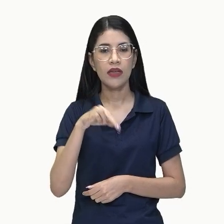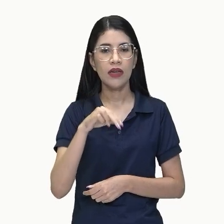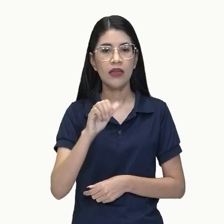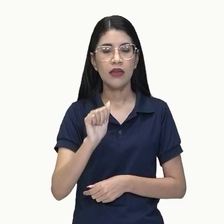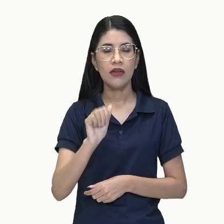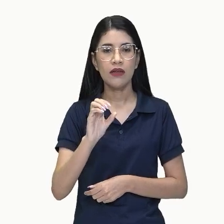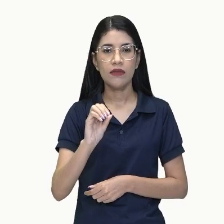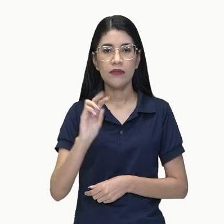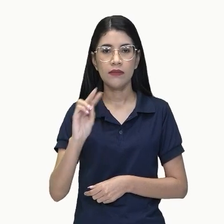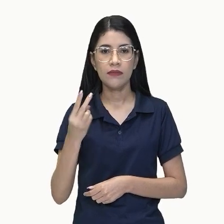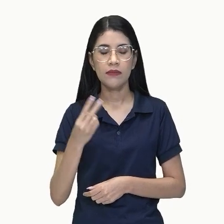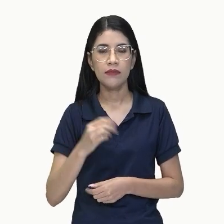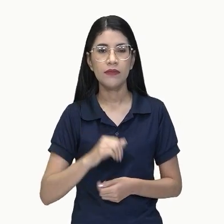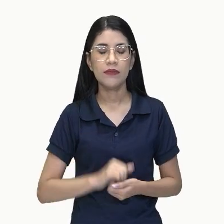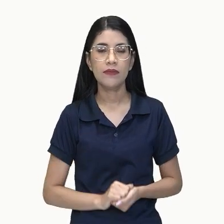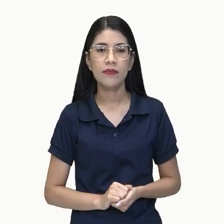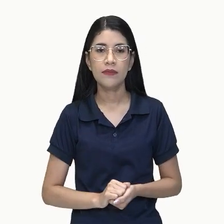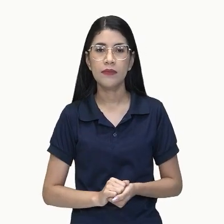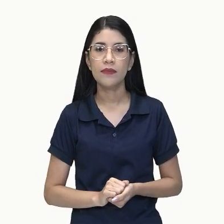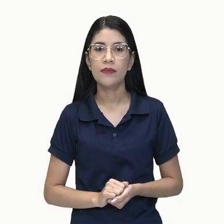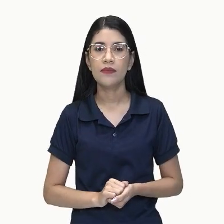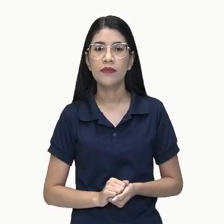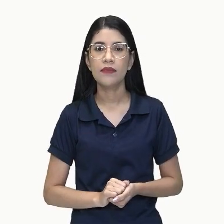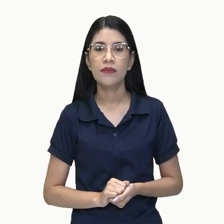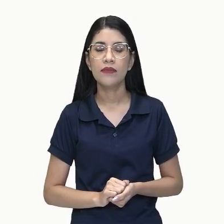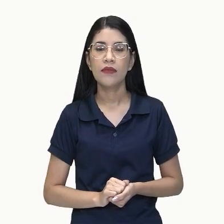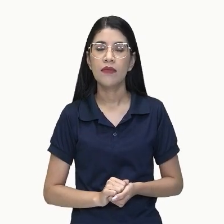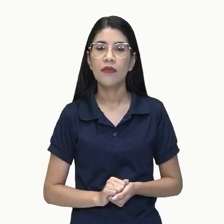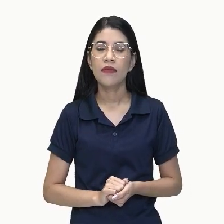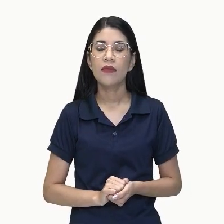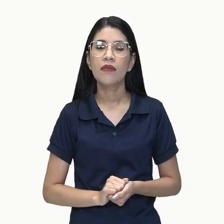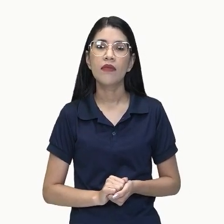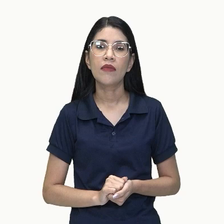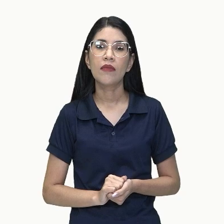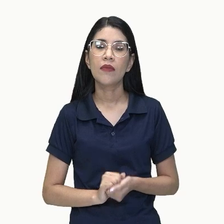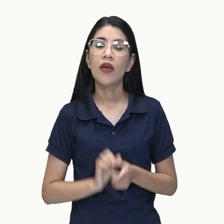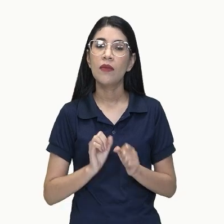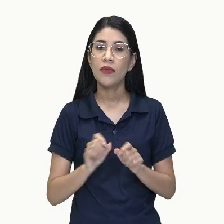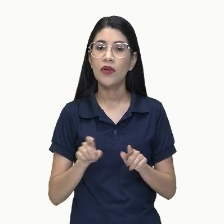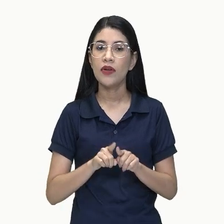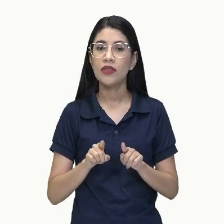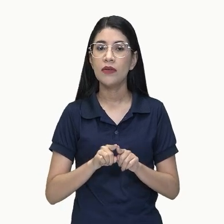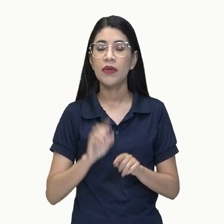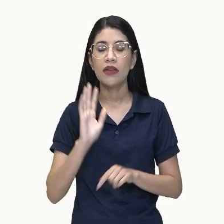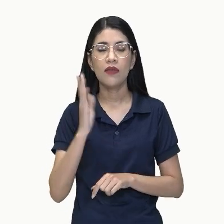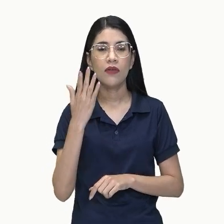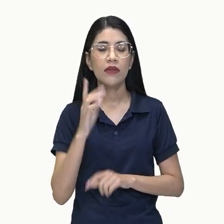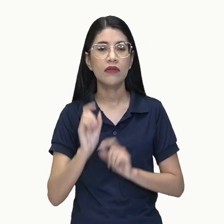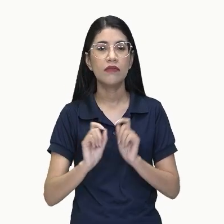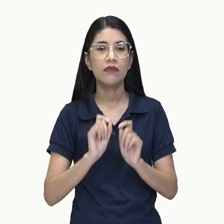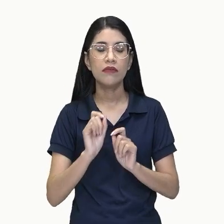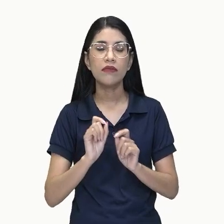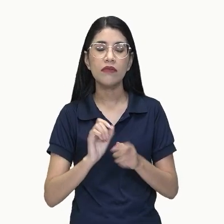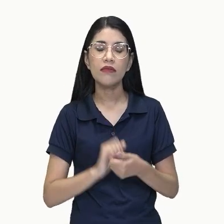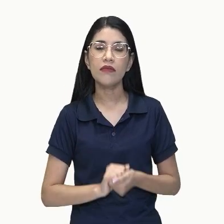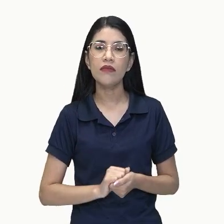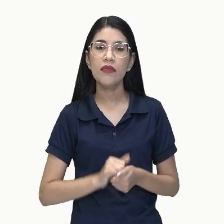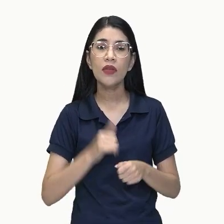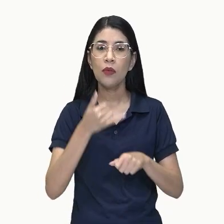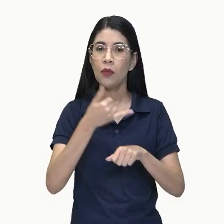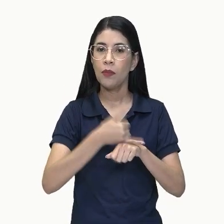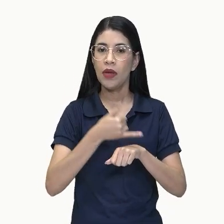sódio. Vai ter situações em que o metal que